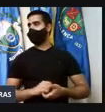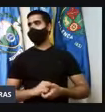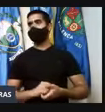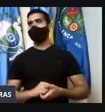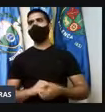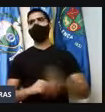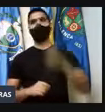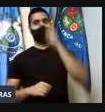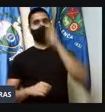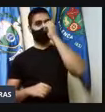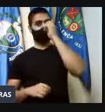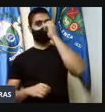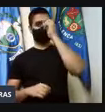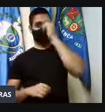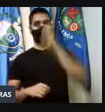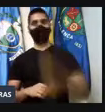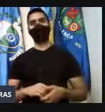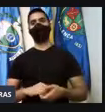6,